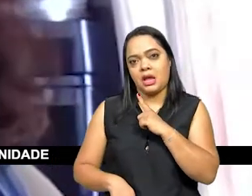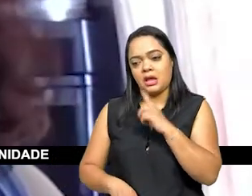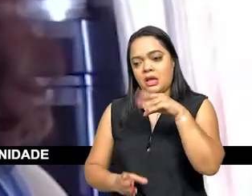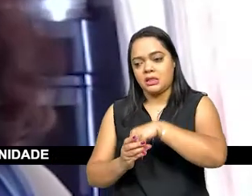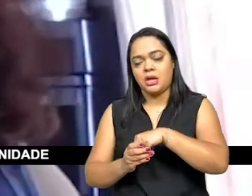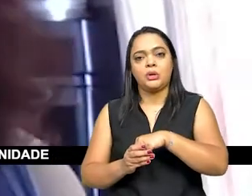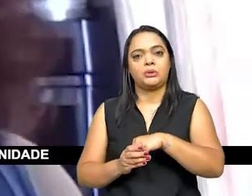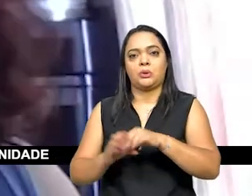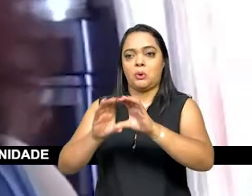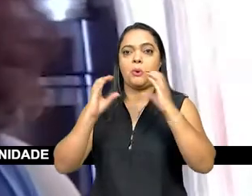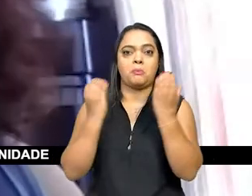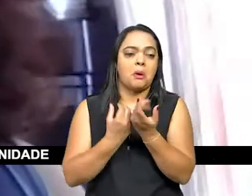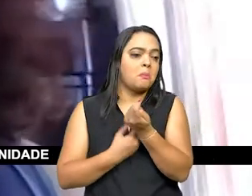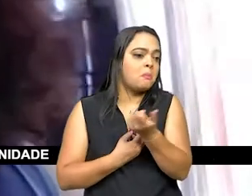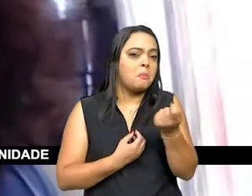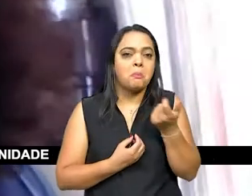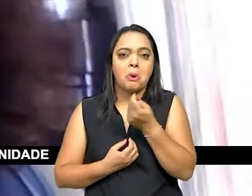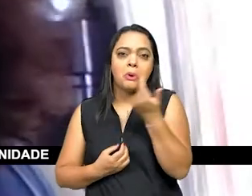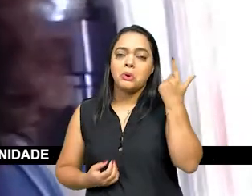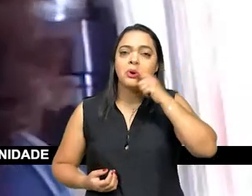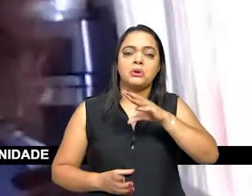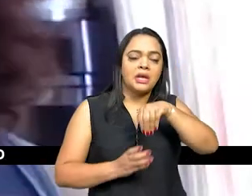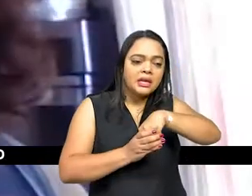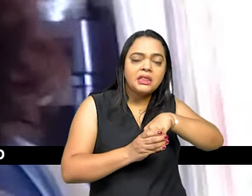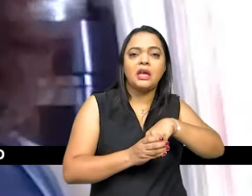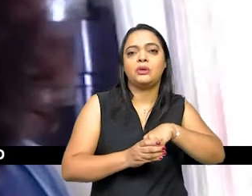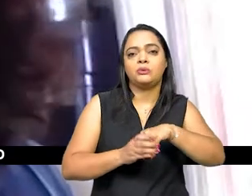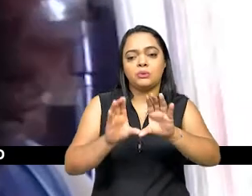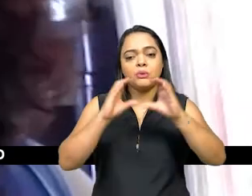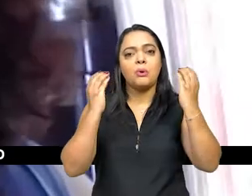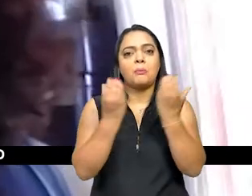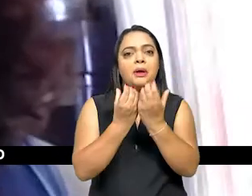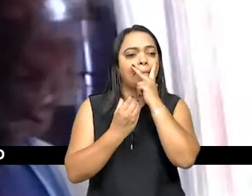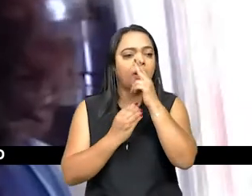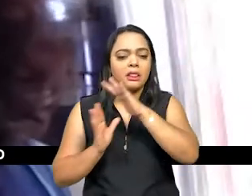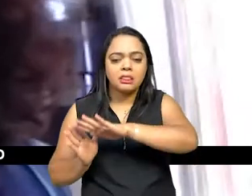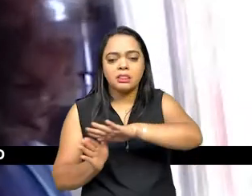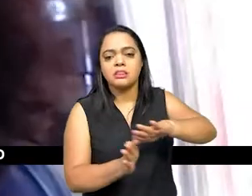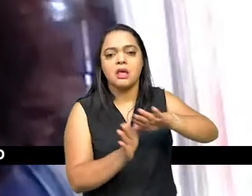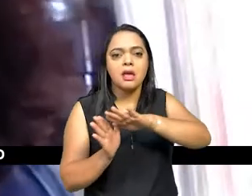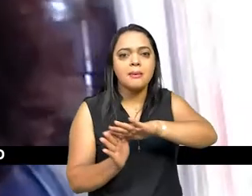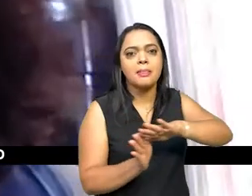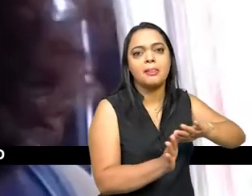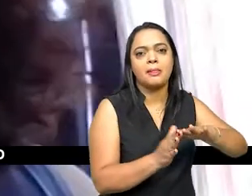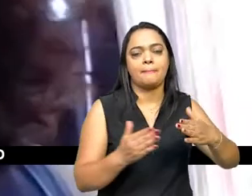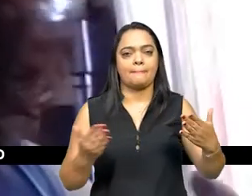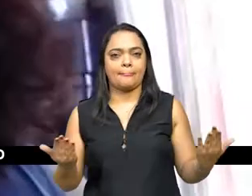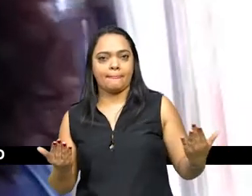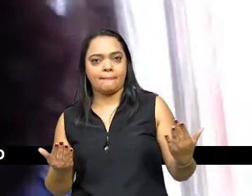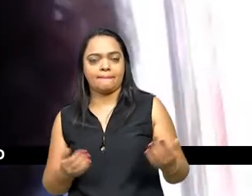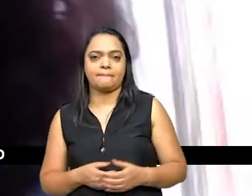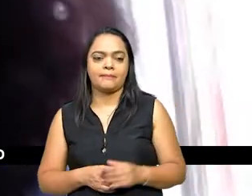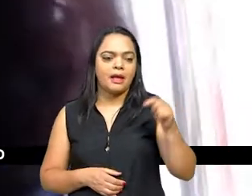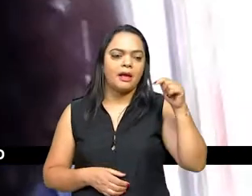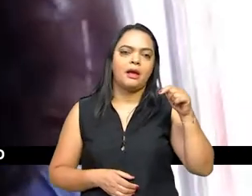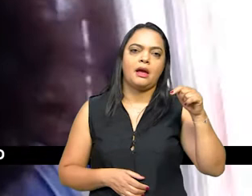comunidades, poucos estão conseguindo ficar na comunidade, eles estão sendo empurrados. Aqueles que têm maior visibilidade,